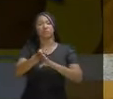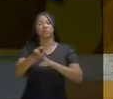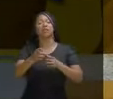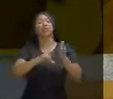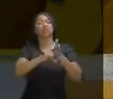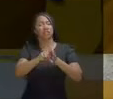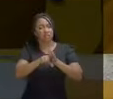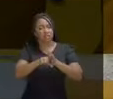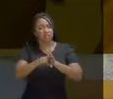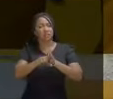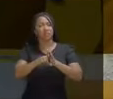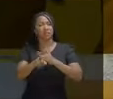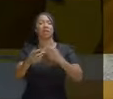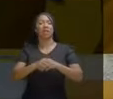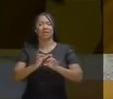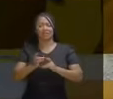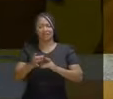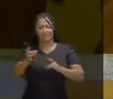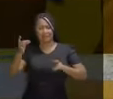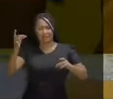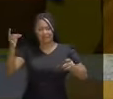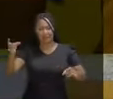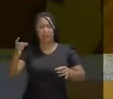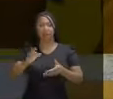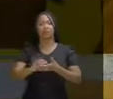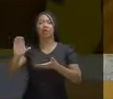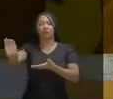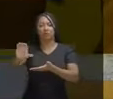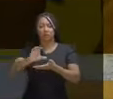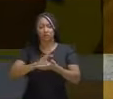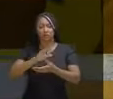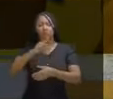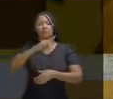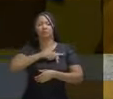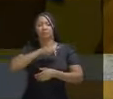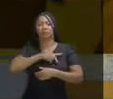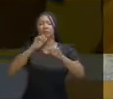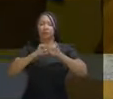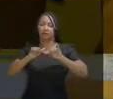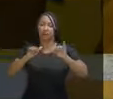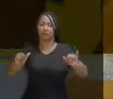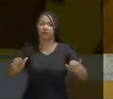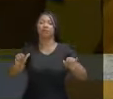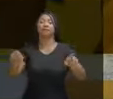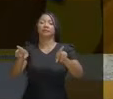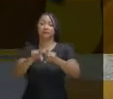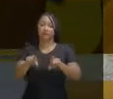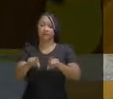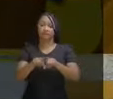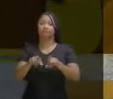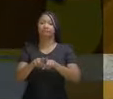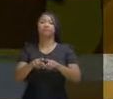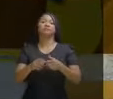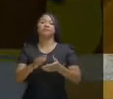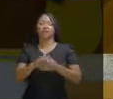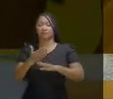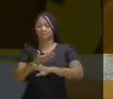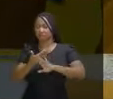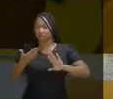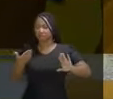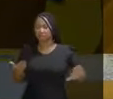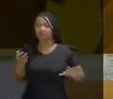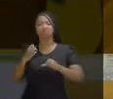de analisar de forma mais detalhada a aplicação de recursos públicos em campanha. Impõe também que seja